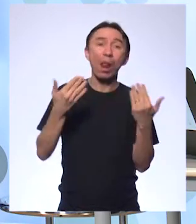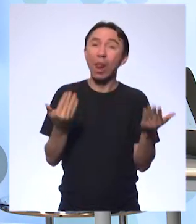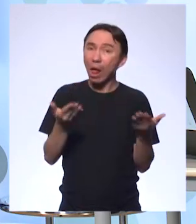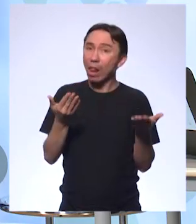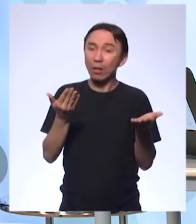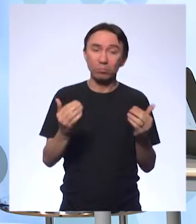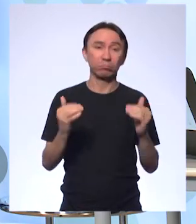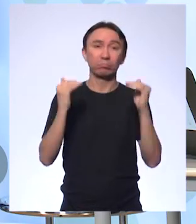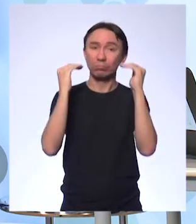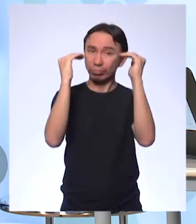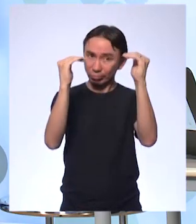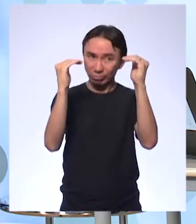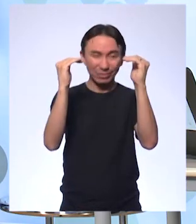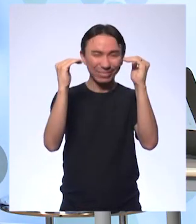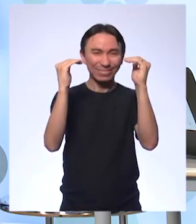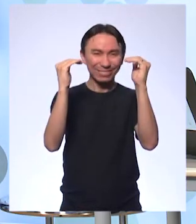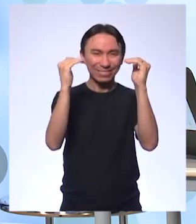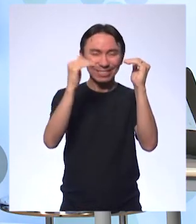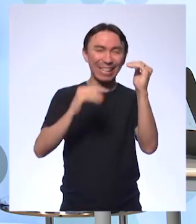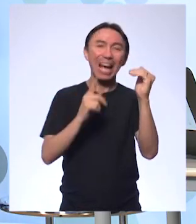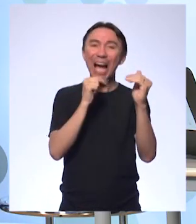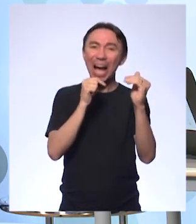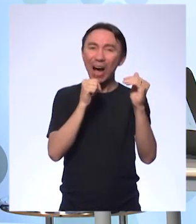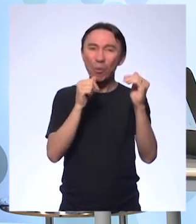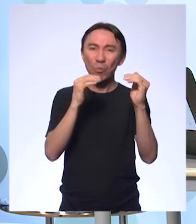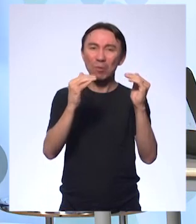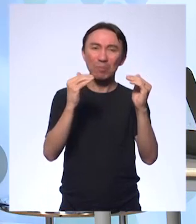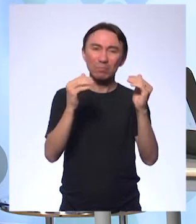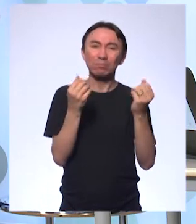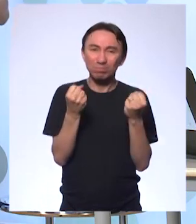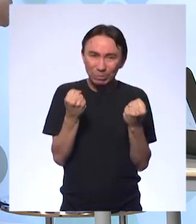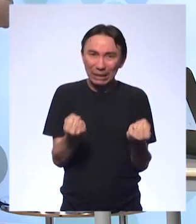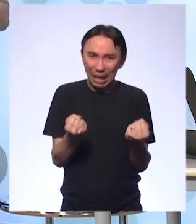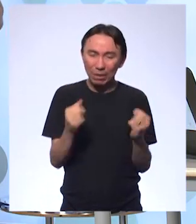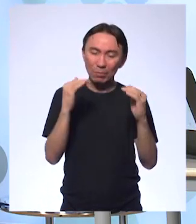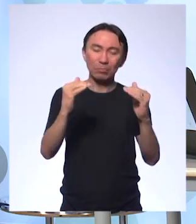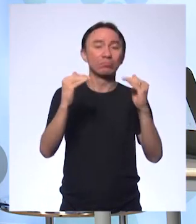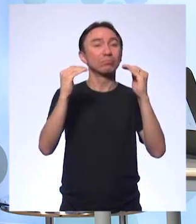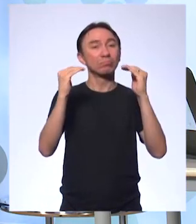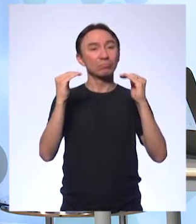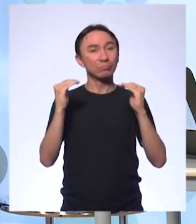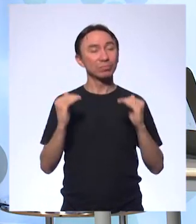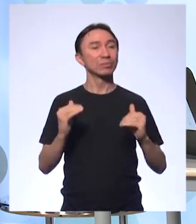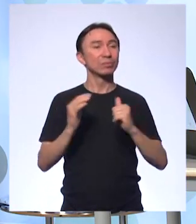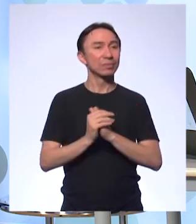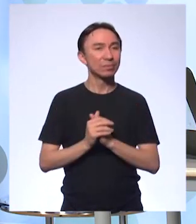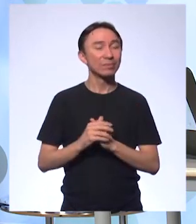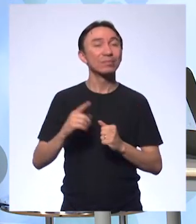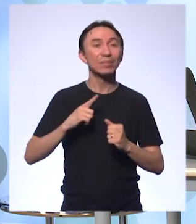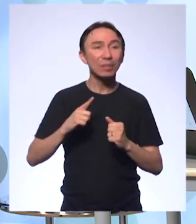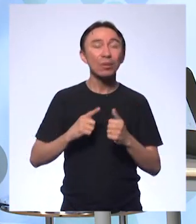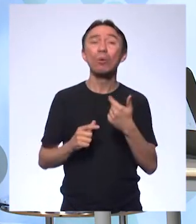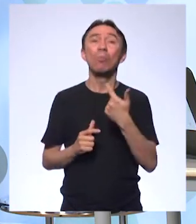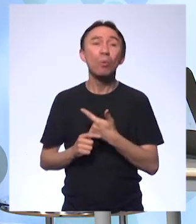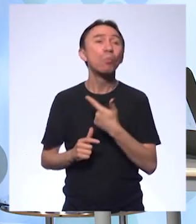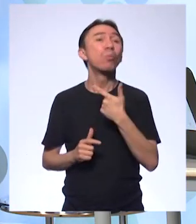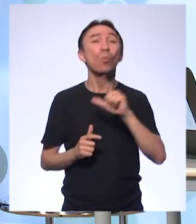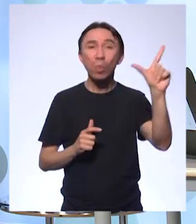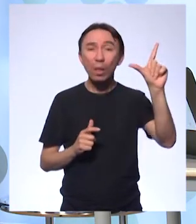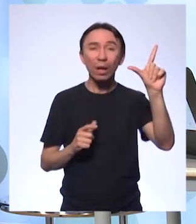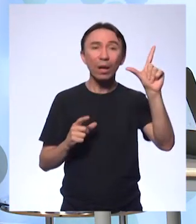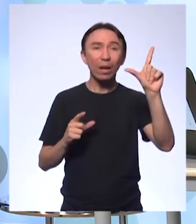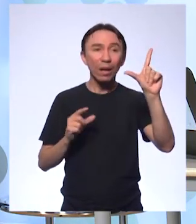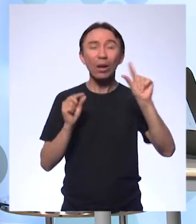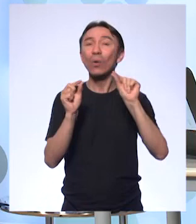aquela que contém a água, que é mais pesada, fica embaixo. Então, aqui tem uma outra propriedade que eu consigo também fazer uma mistura, né? No caso, a separação dessa mistura